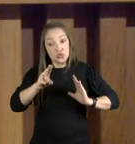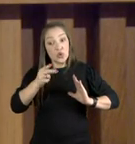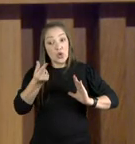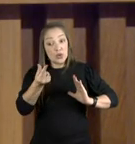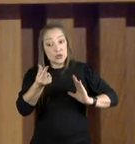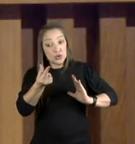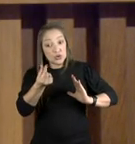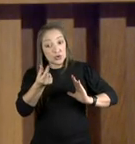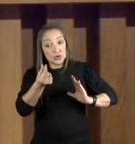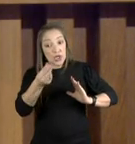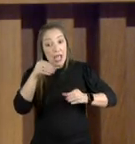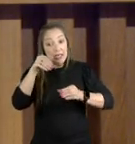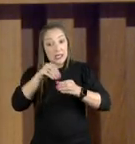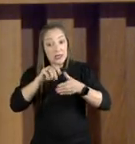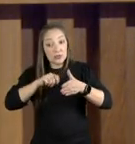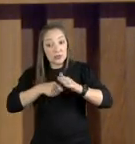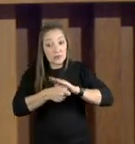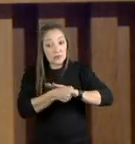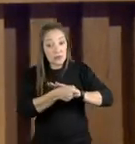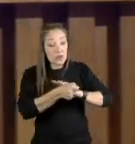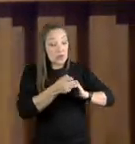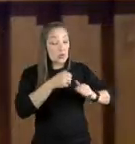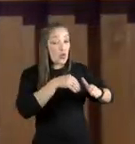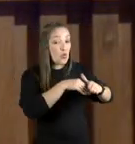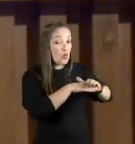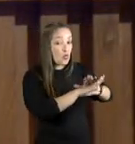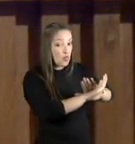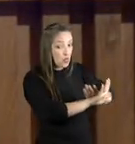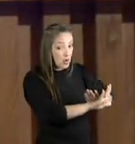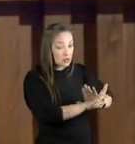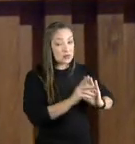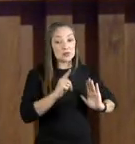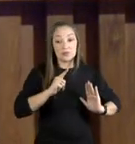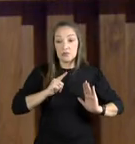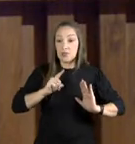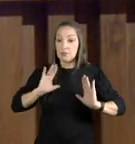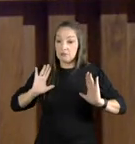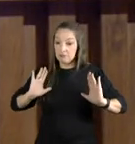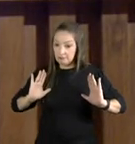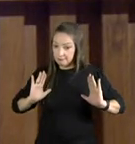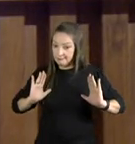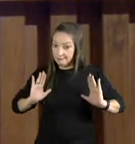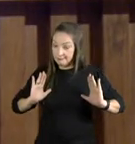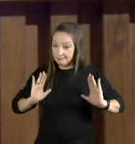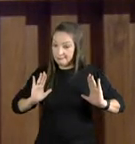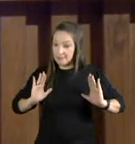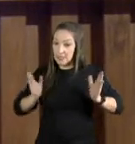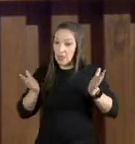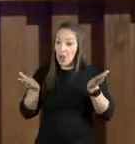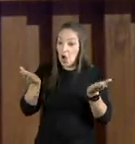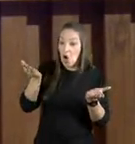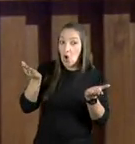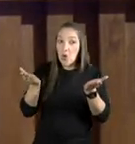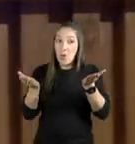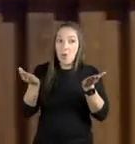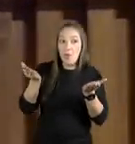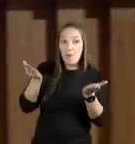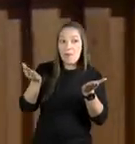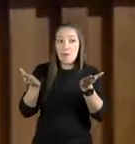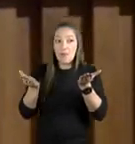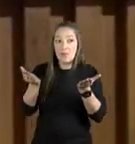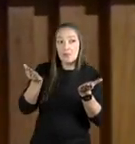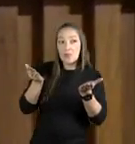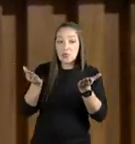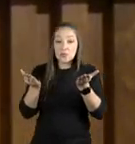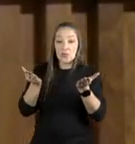um lastro, né? Lastro é uma compensação que eu tenho de um dinheiro que eu gasto com o dinheiro que eu guardo. Então, chega na hora de pagar a fatura,